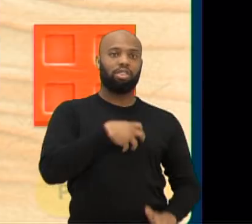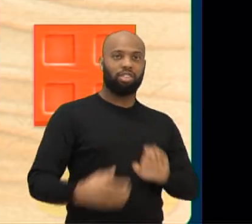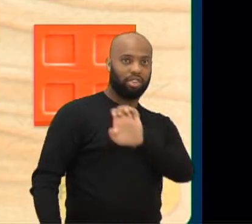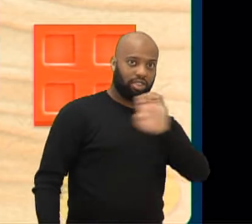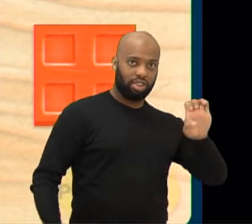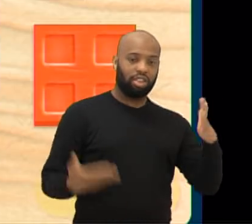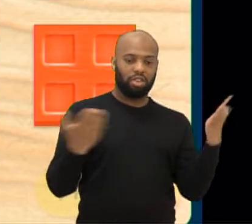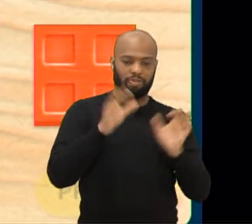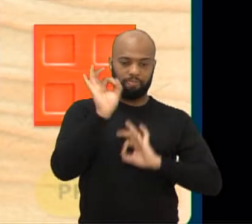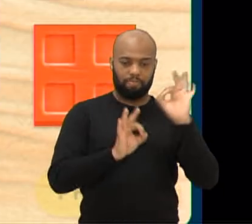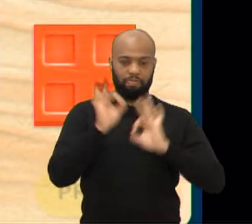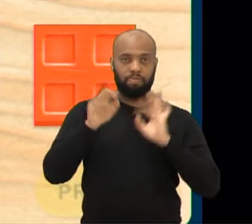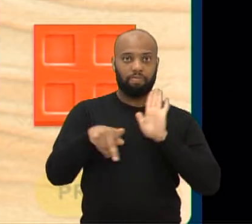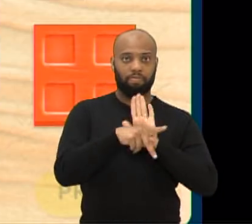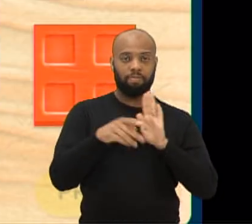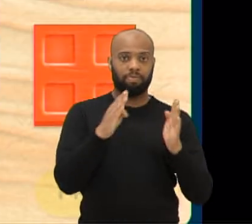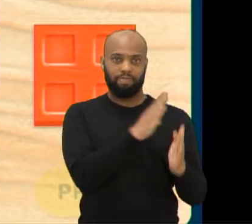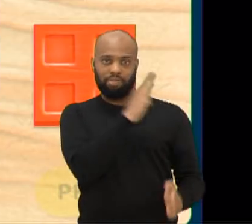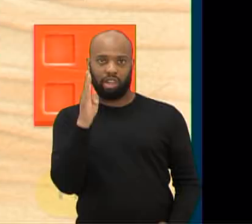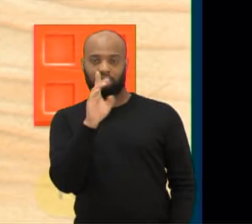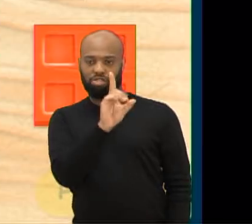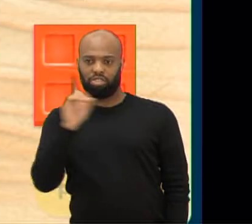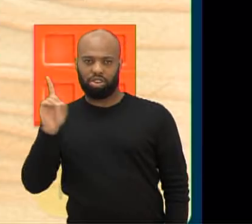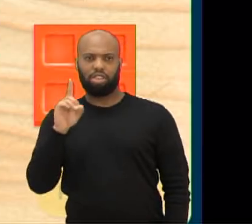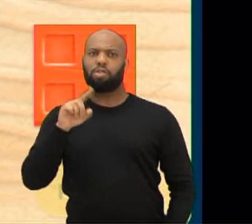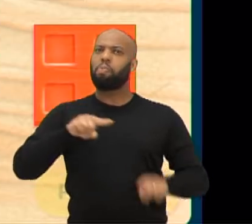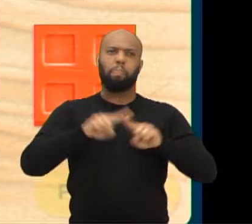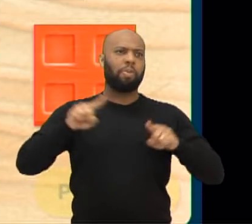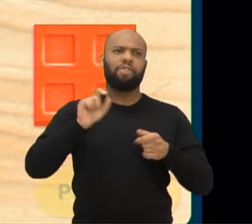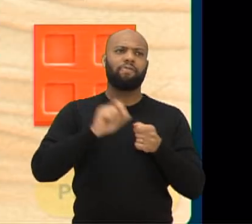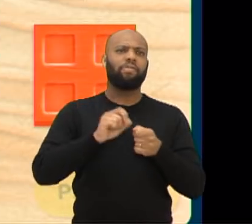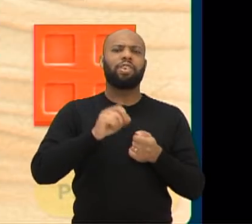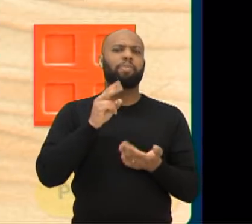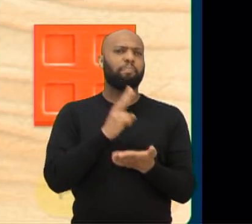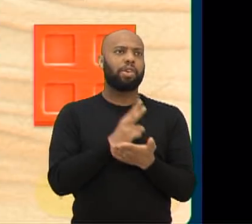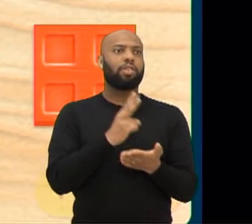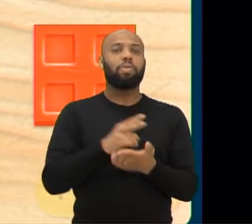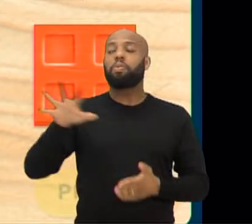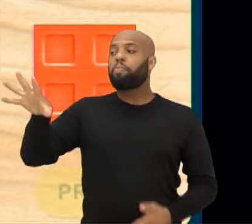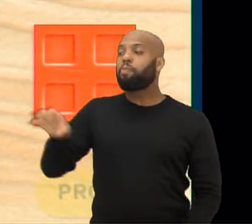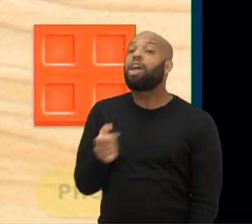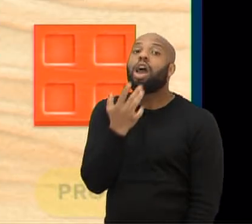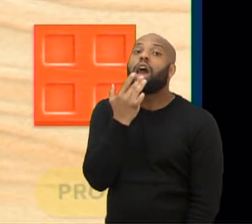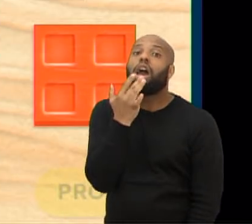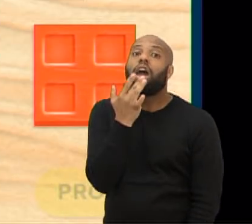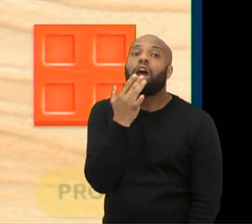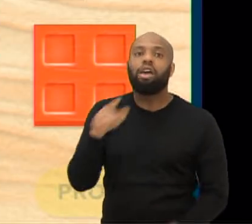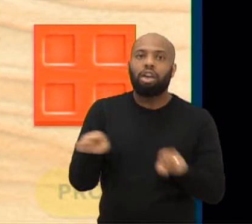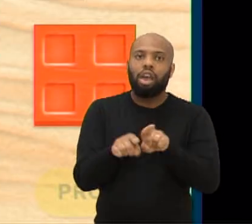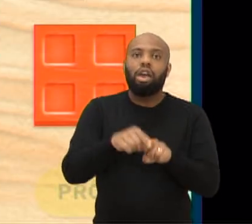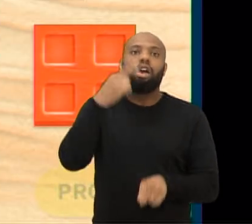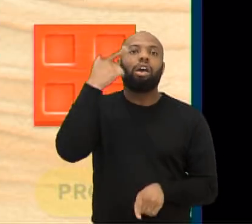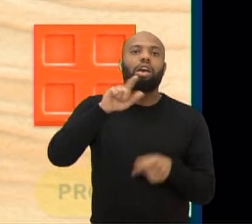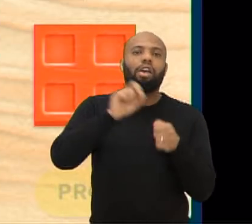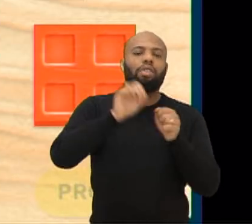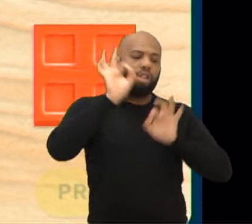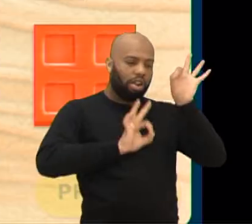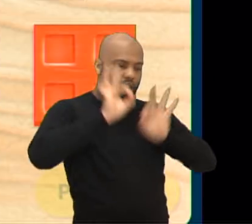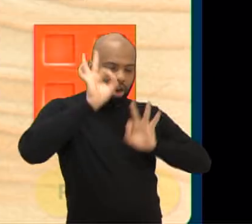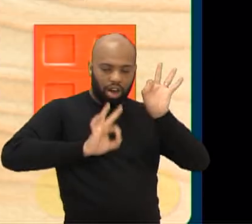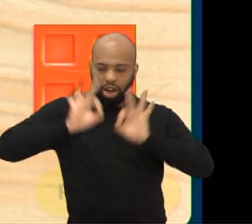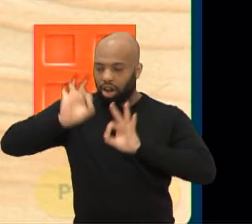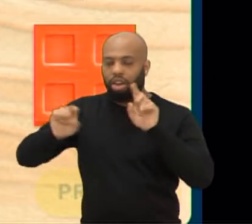montagem do lado direito. Então, mesmo procedimento. Pegue as peças pelas cores para que você possa ir fazendo a